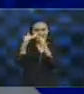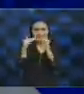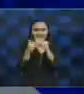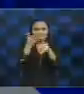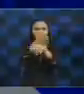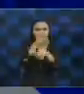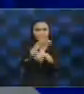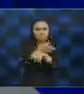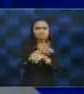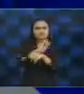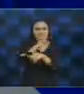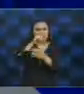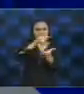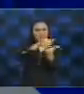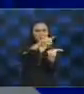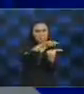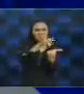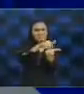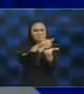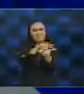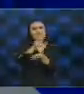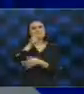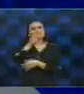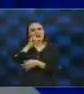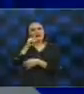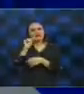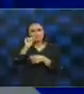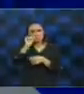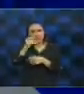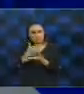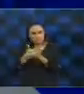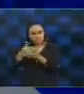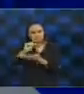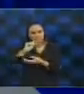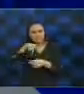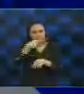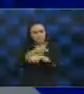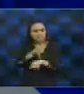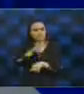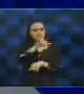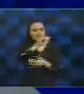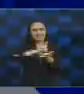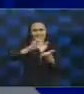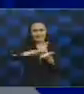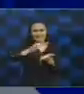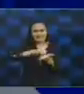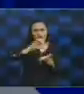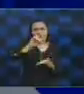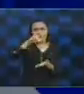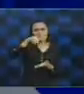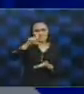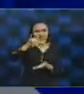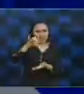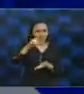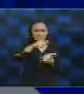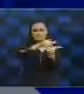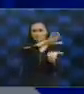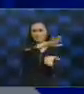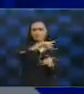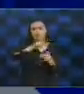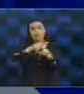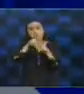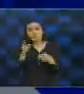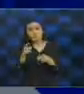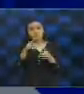disse, vou demiti-lo agora, ainda hoje, o Diário Oficial roda daqui a pouco. O secretário Homero não fica, ou fica e o candidato terá mentido mais uma